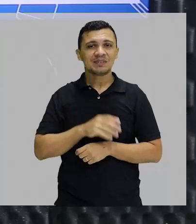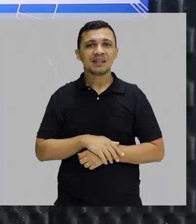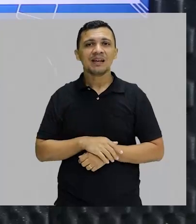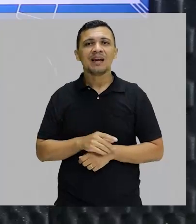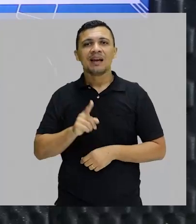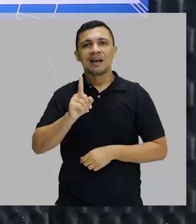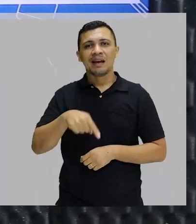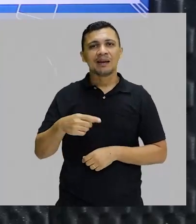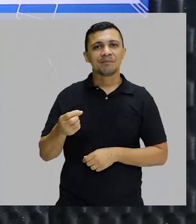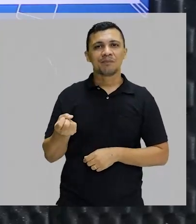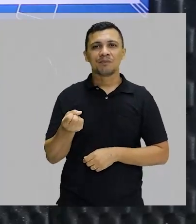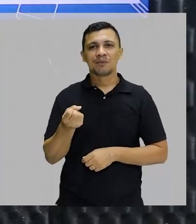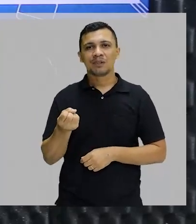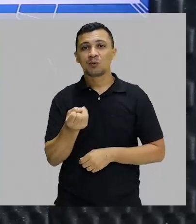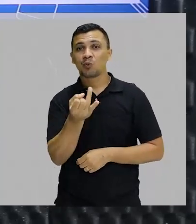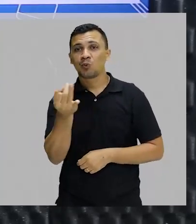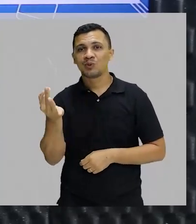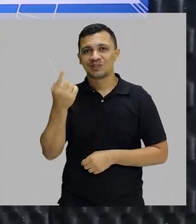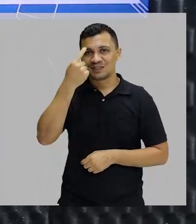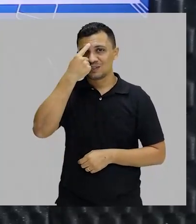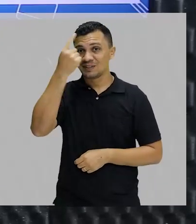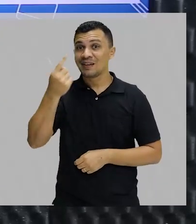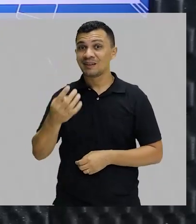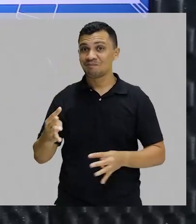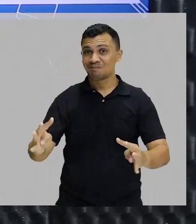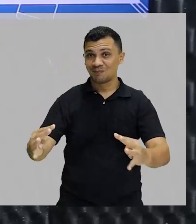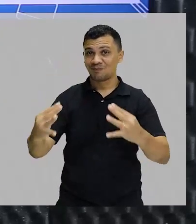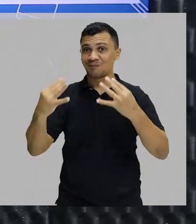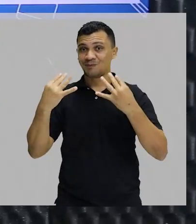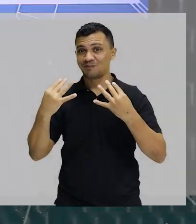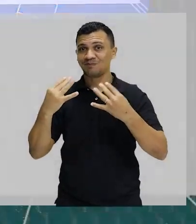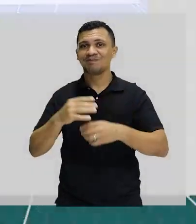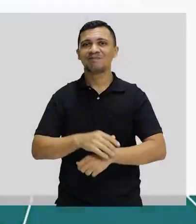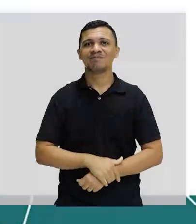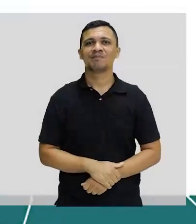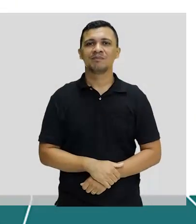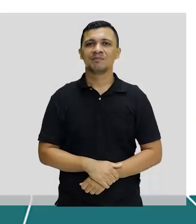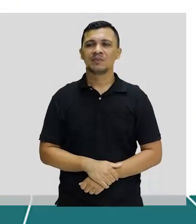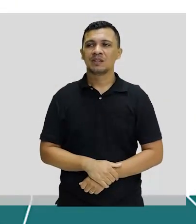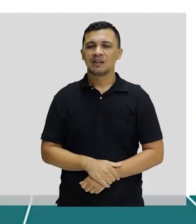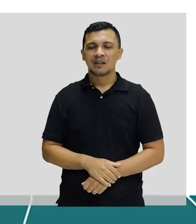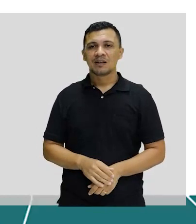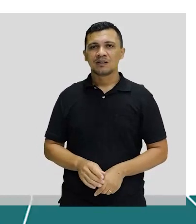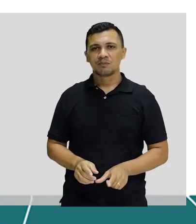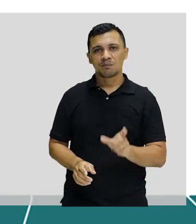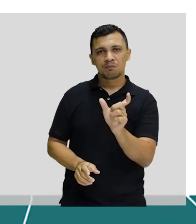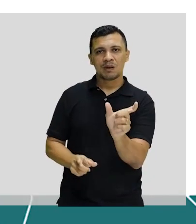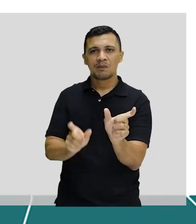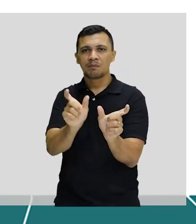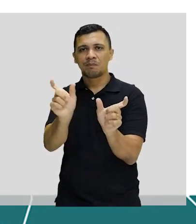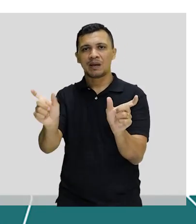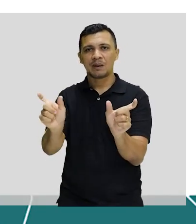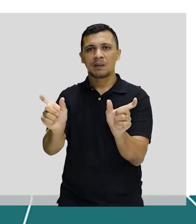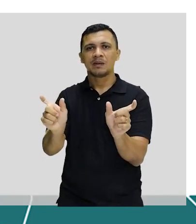ideia de quantidade. Então, fica ligado aí nessa dica. Isolar termos explicativos, tais como